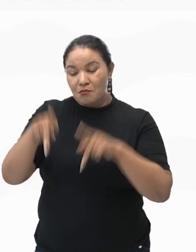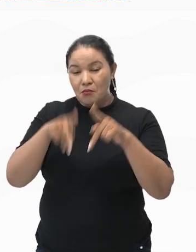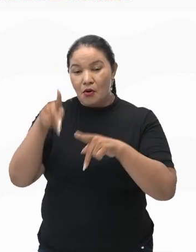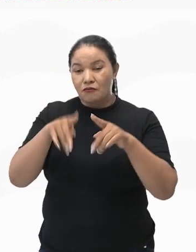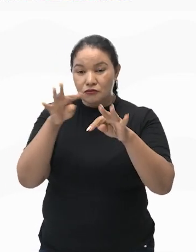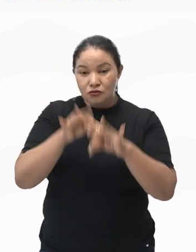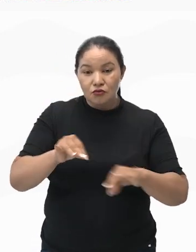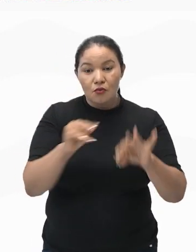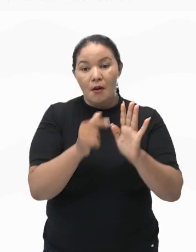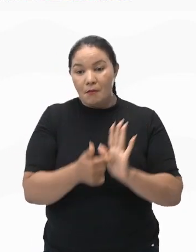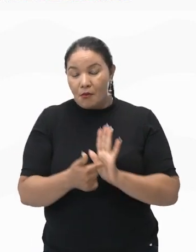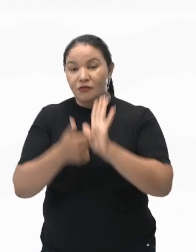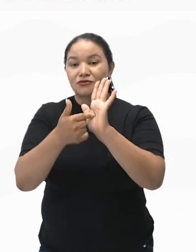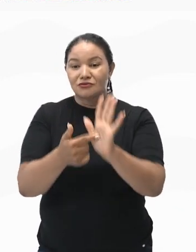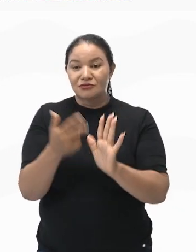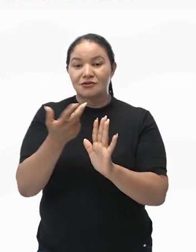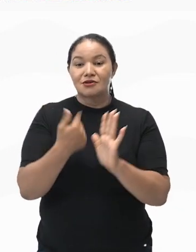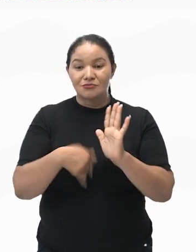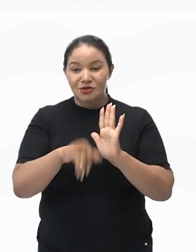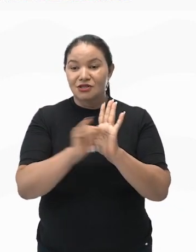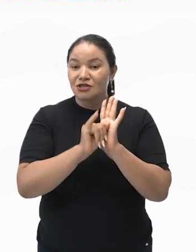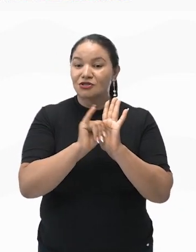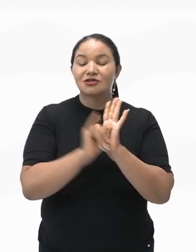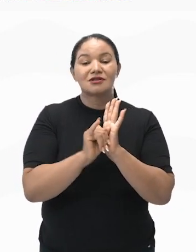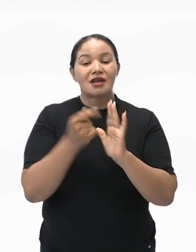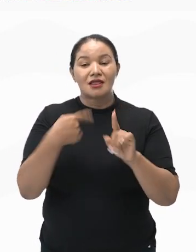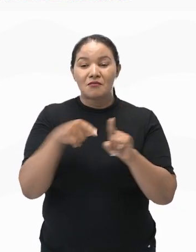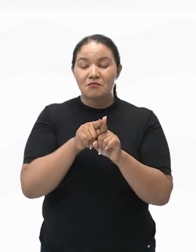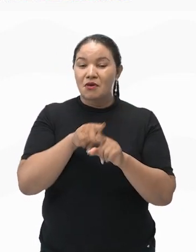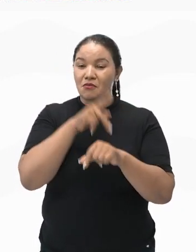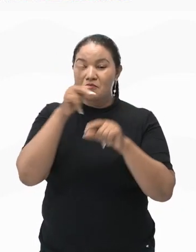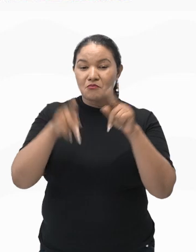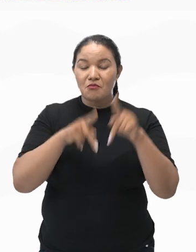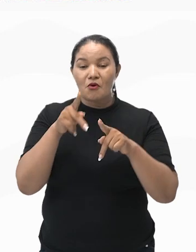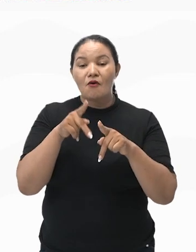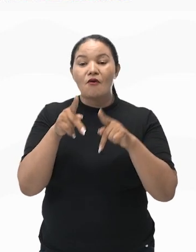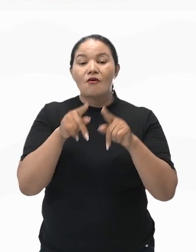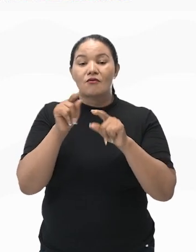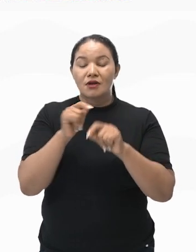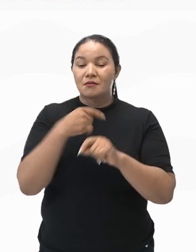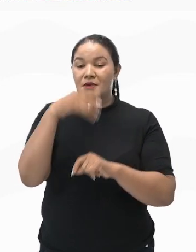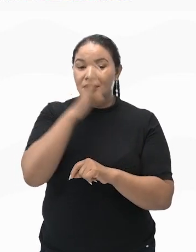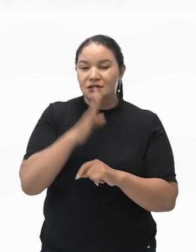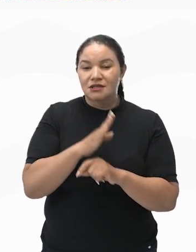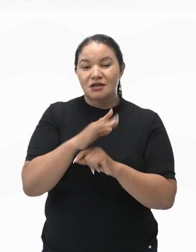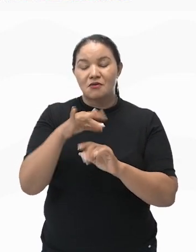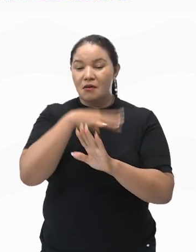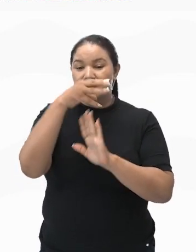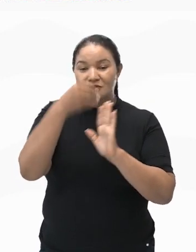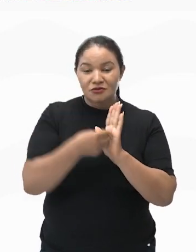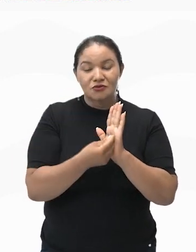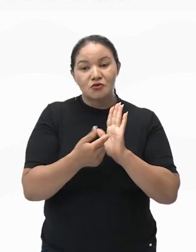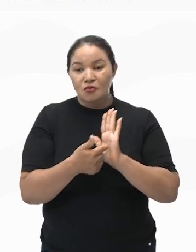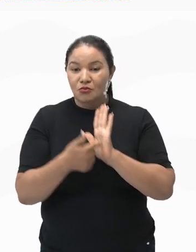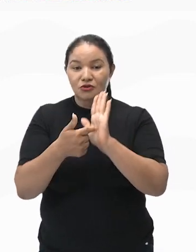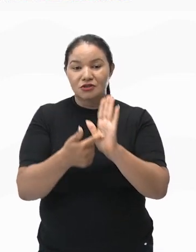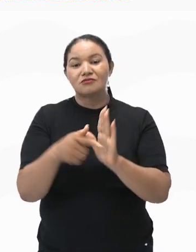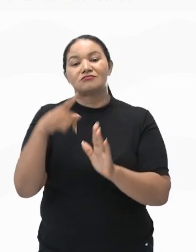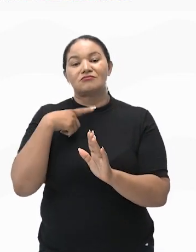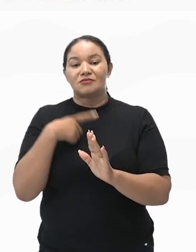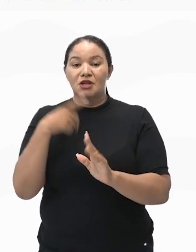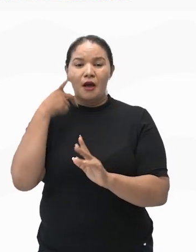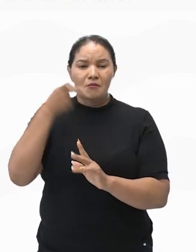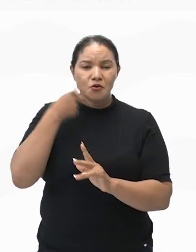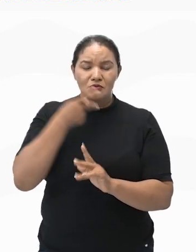essa identidade. O povo brasileiro, o povo amazônico está aí para mostrar. Existe sim uma política